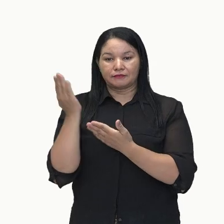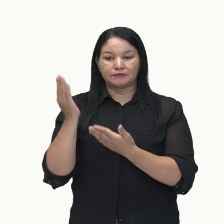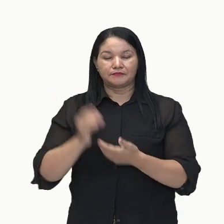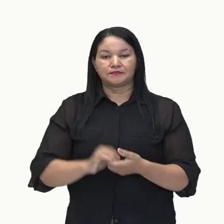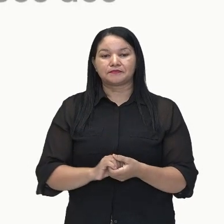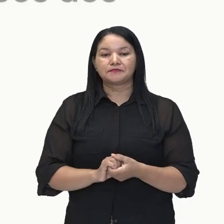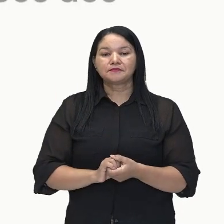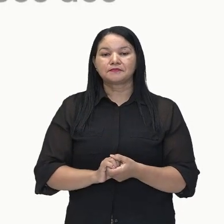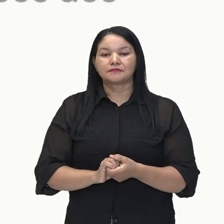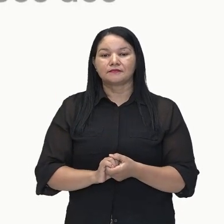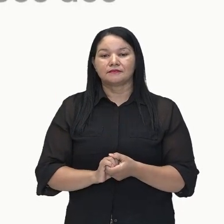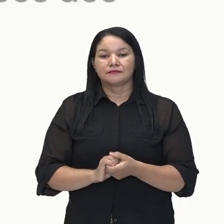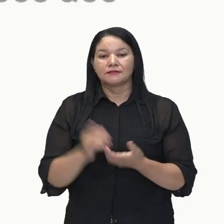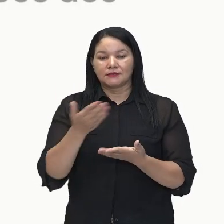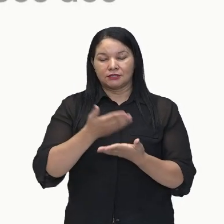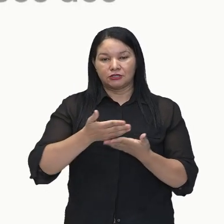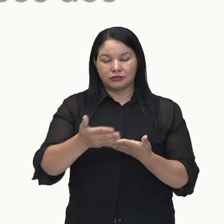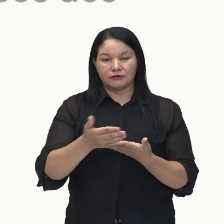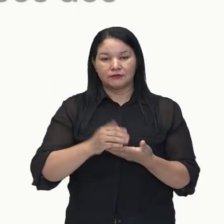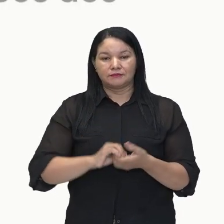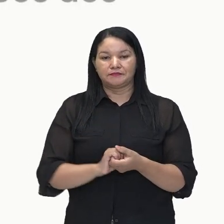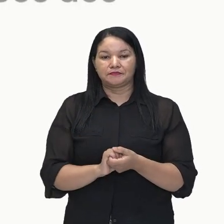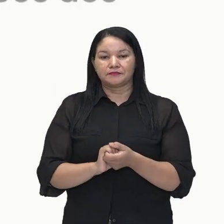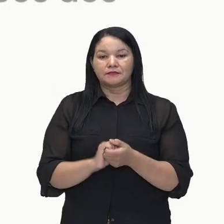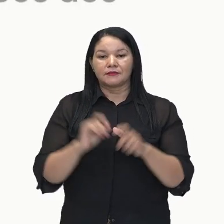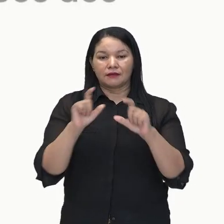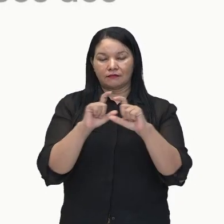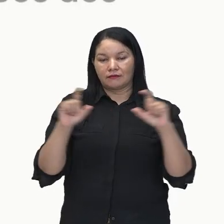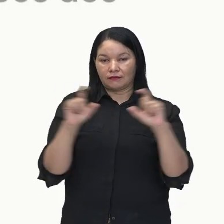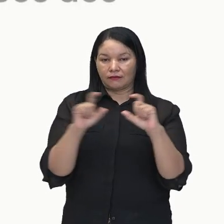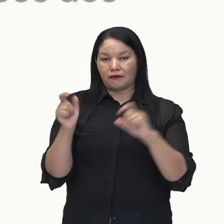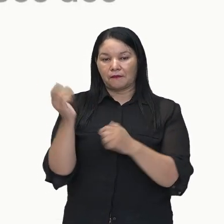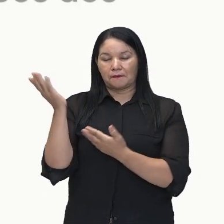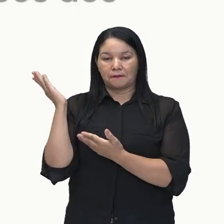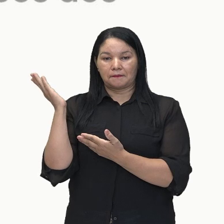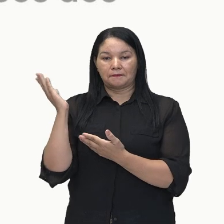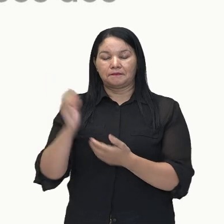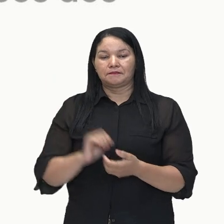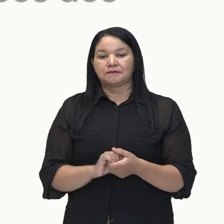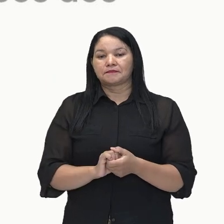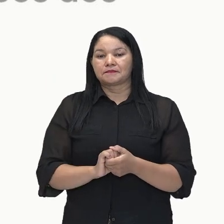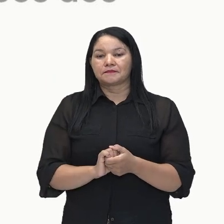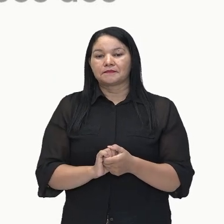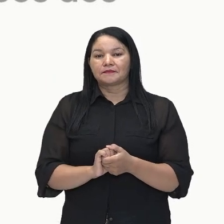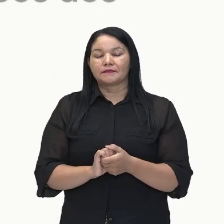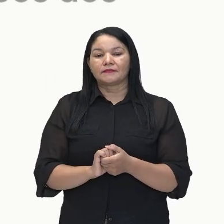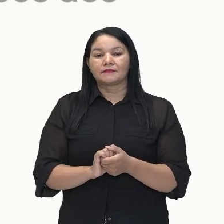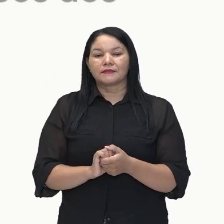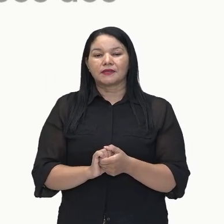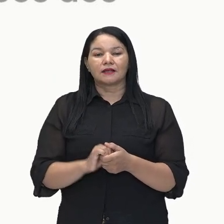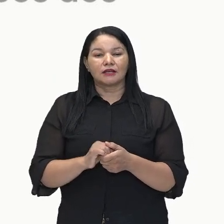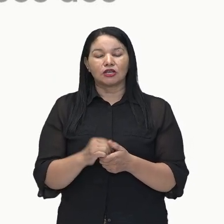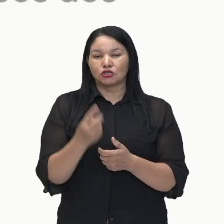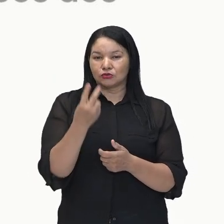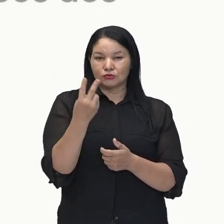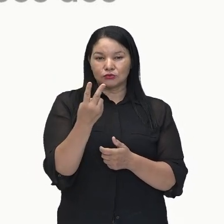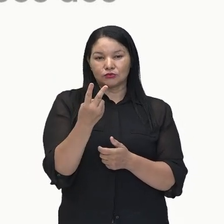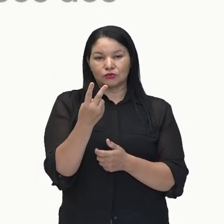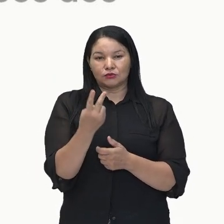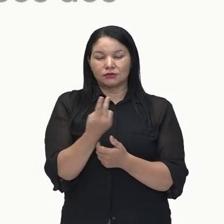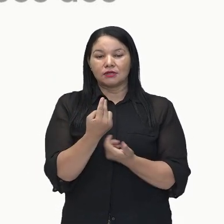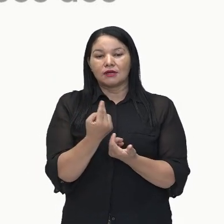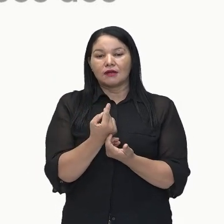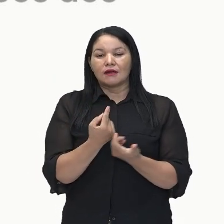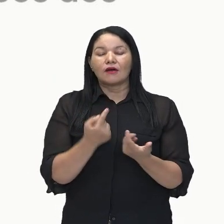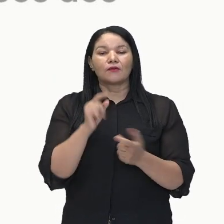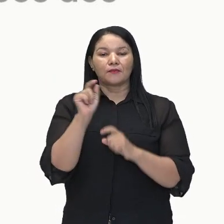avançar para o próximo texto. Paranoia ou mistificação. Há duas espécies de artistas. Uma